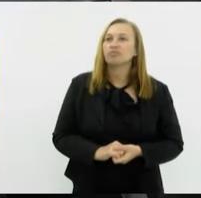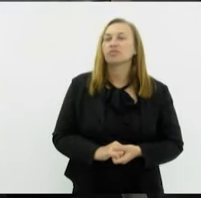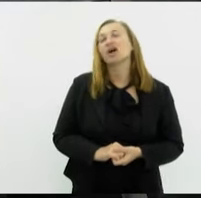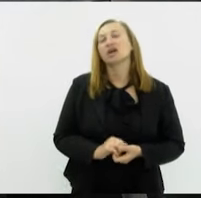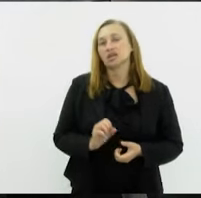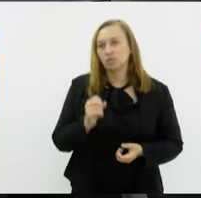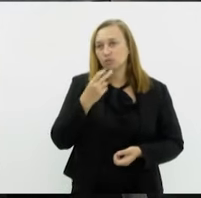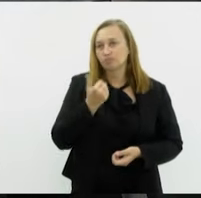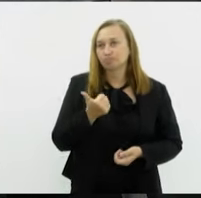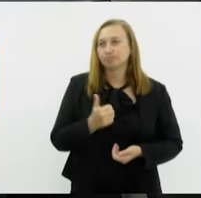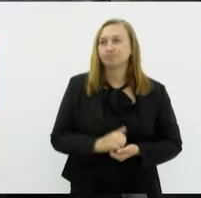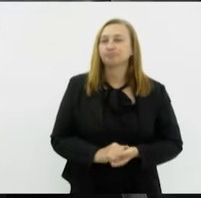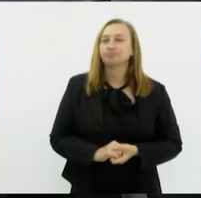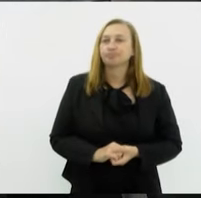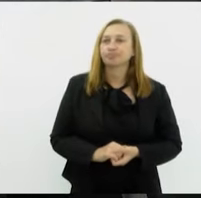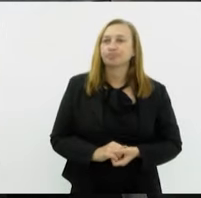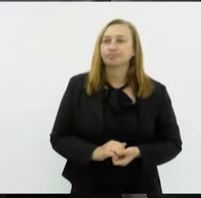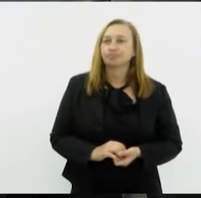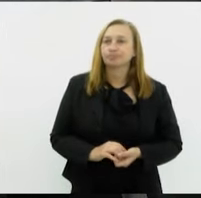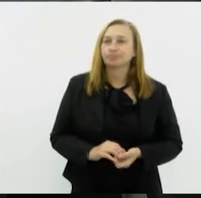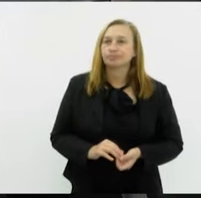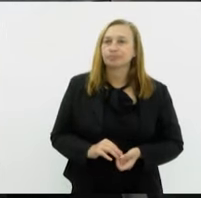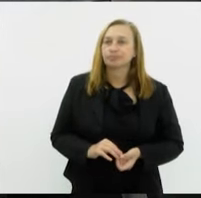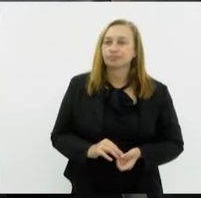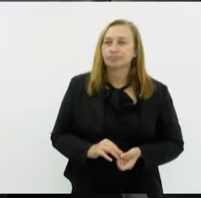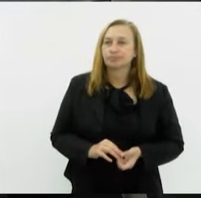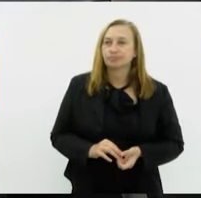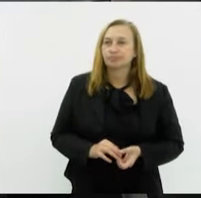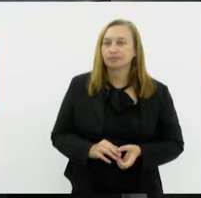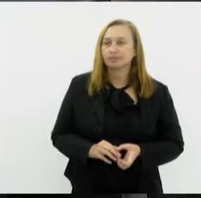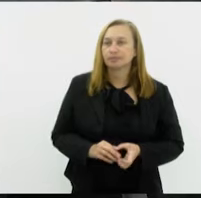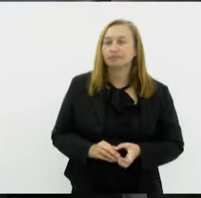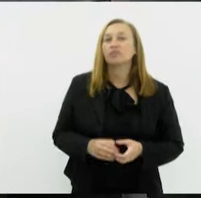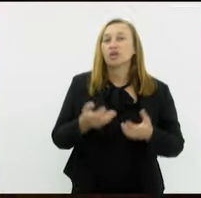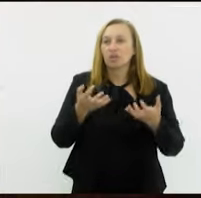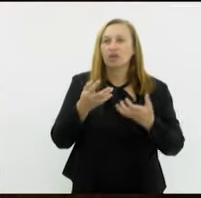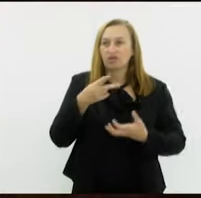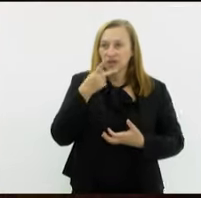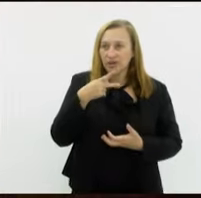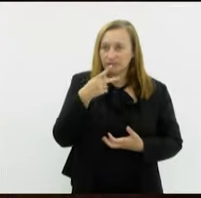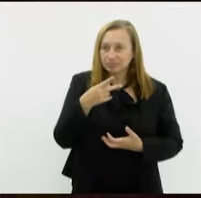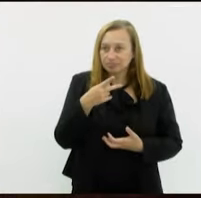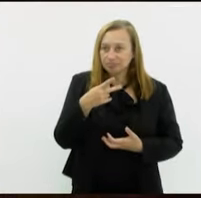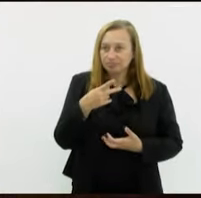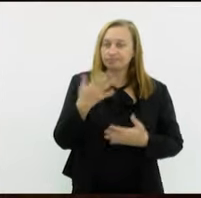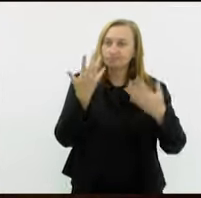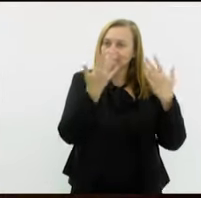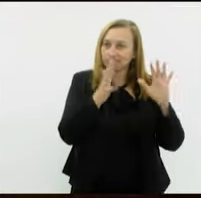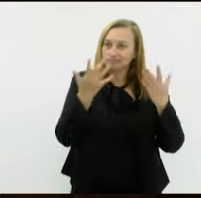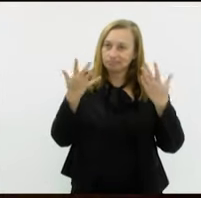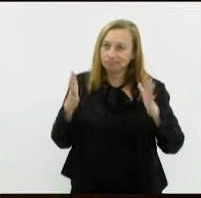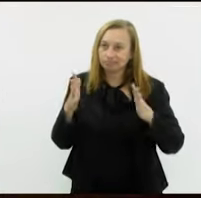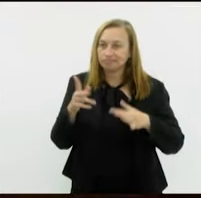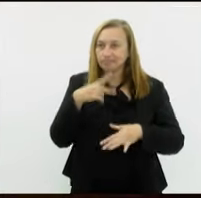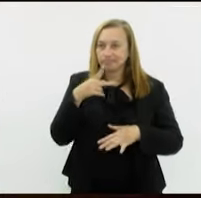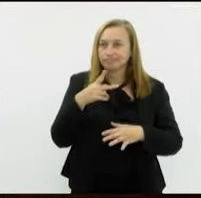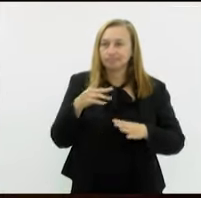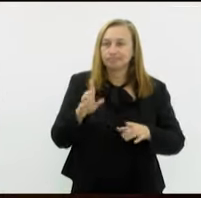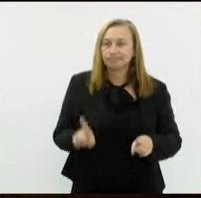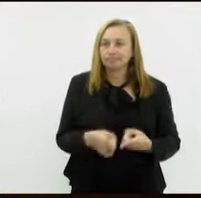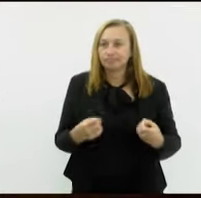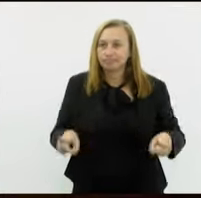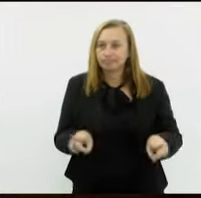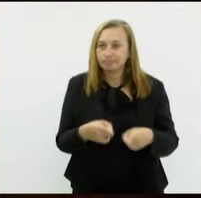tá bom. Eu já falo agora, professor. Quero dizer o seguinte, que... parabenizar e dizer que a música evangélica